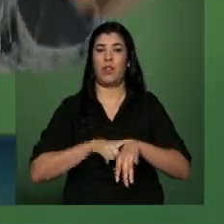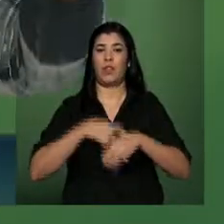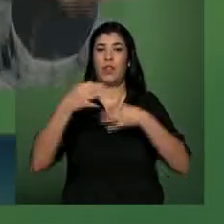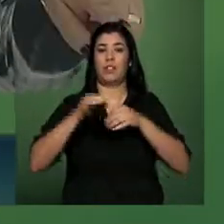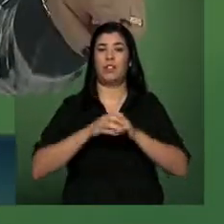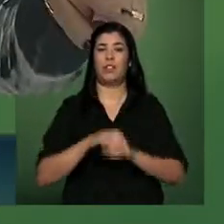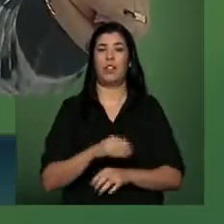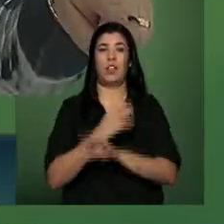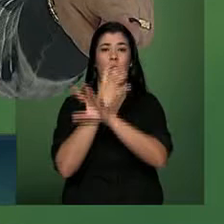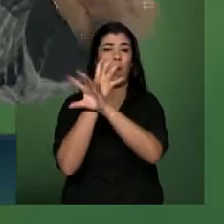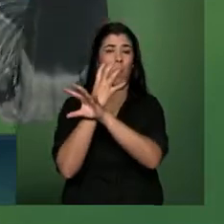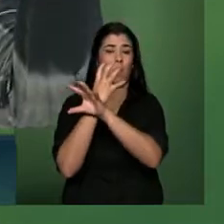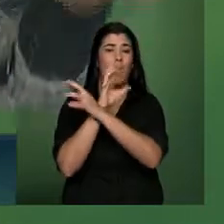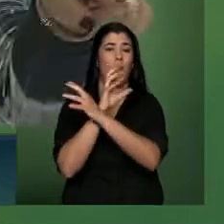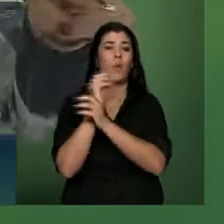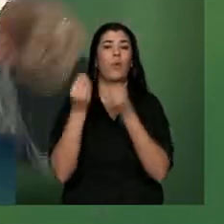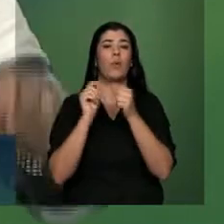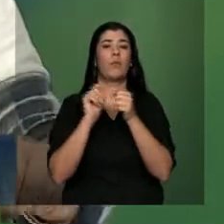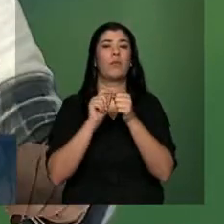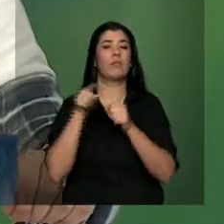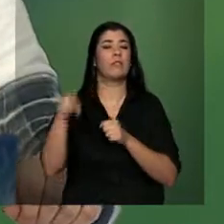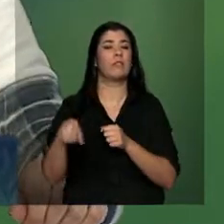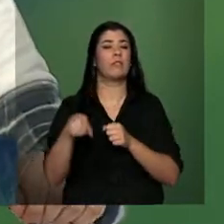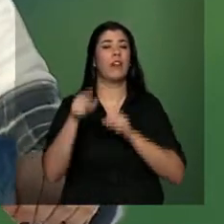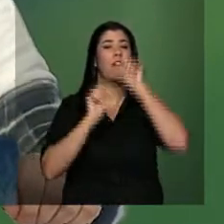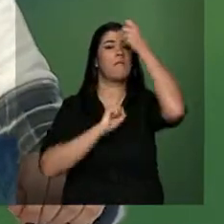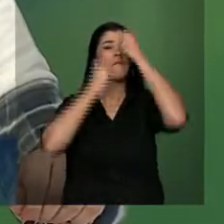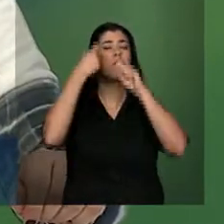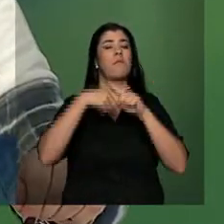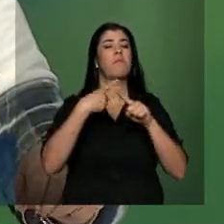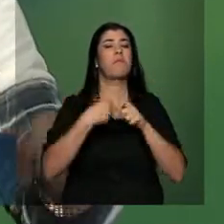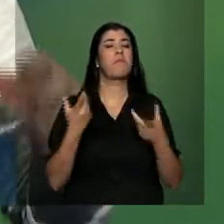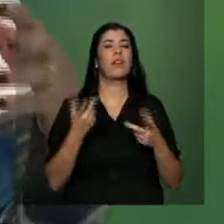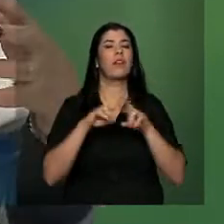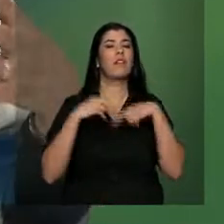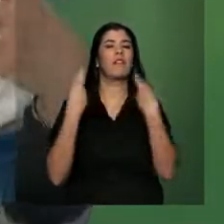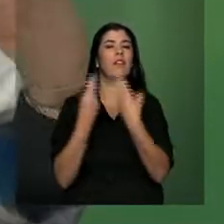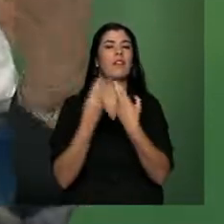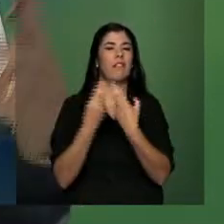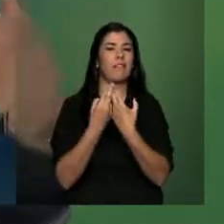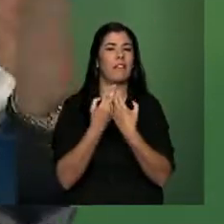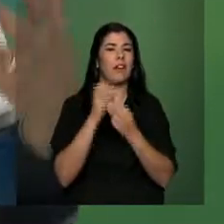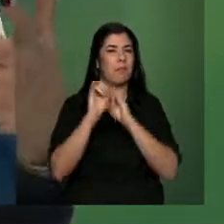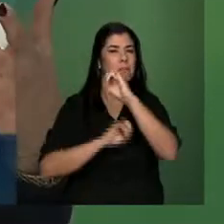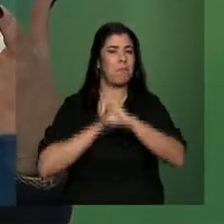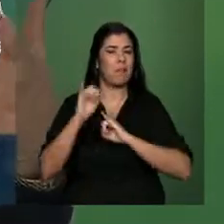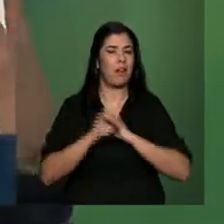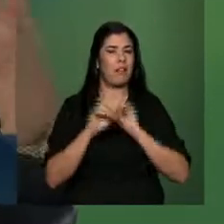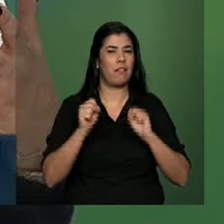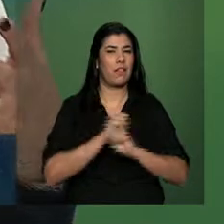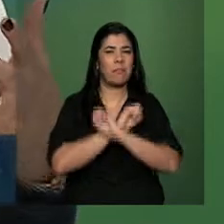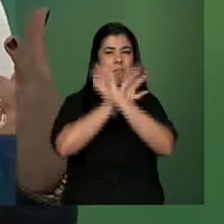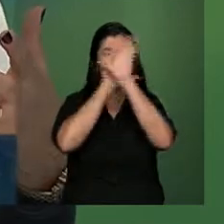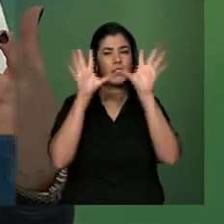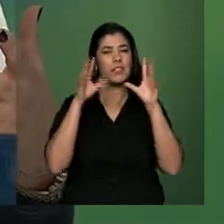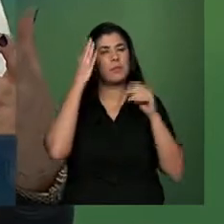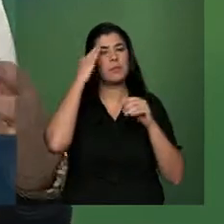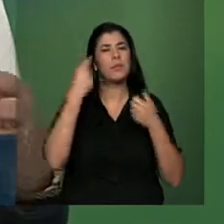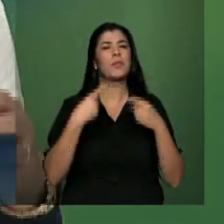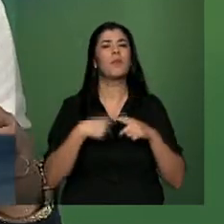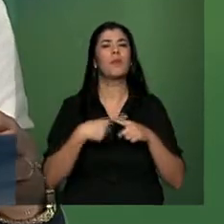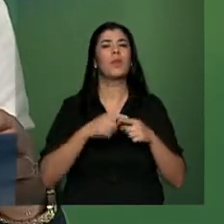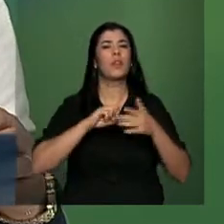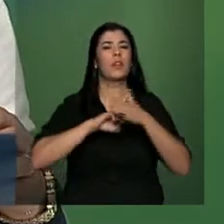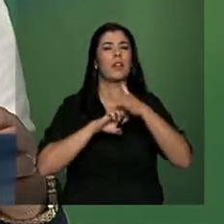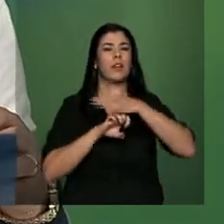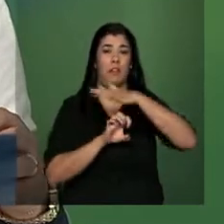está acontecendo nessa fábrica, por que ela deve ou não ser fechada. Então, nós, quanto mais transparência, isso é inteligência. É